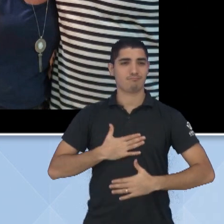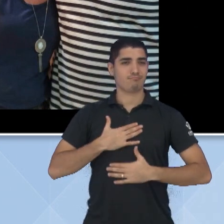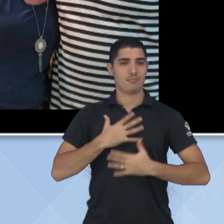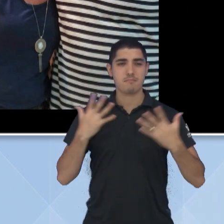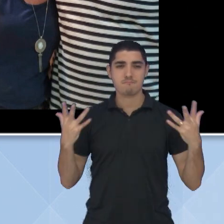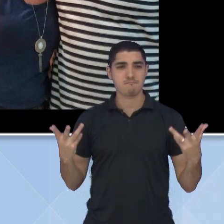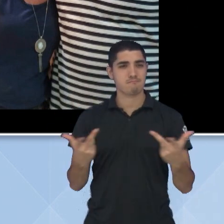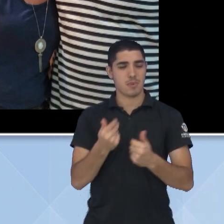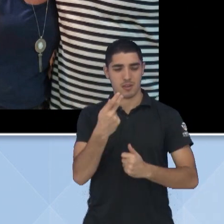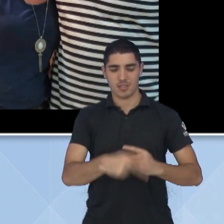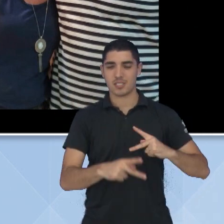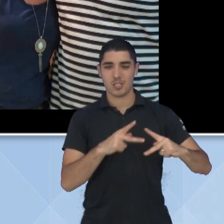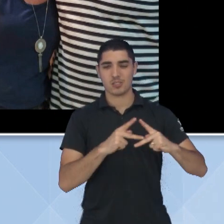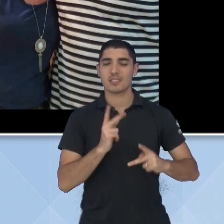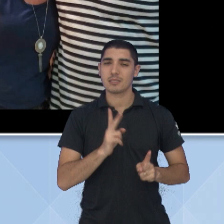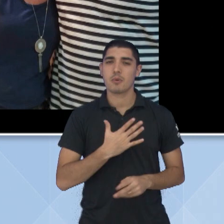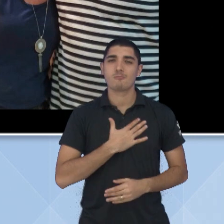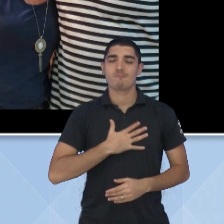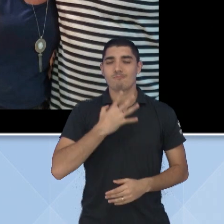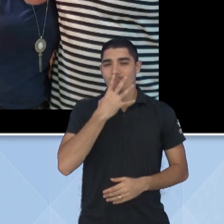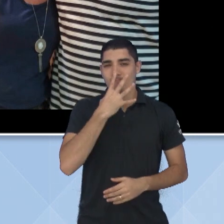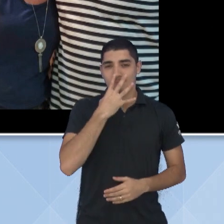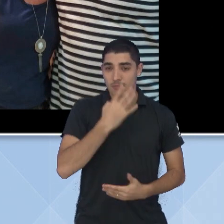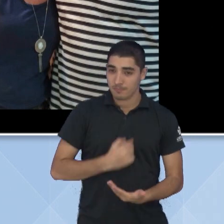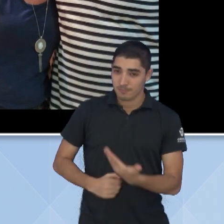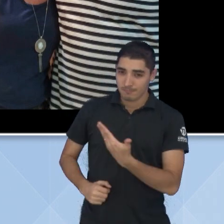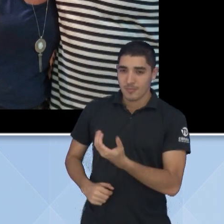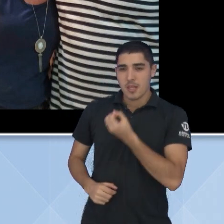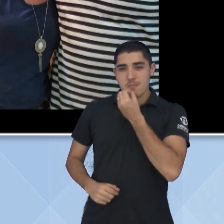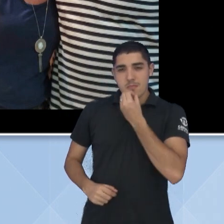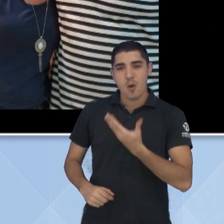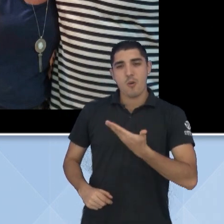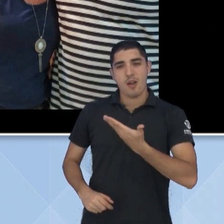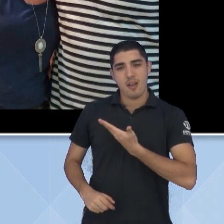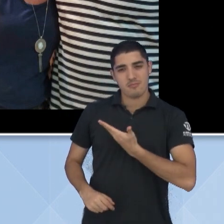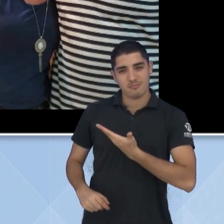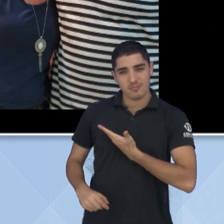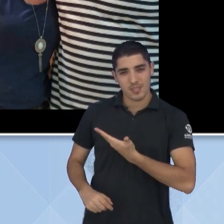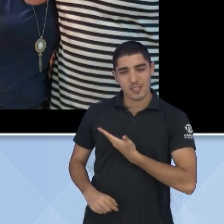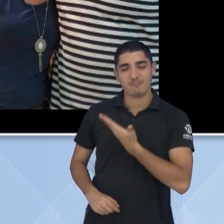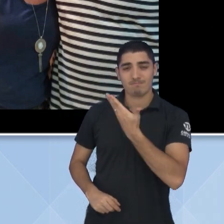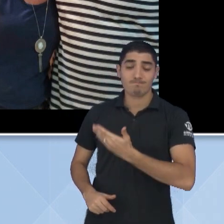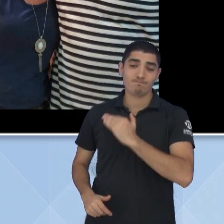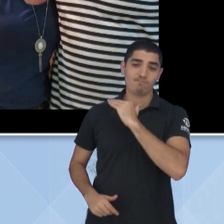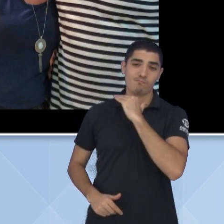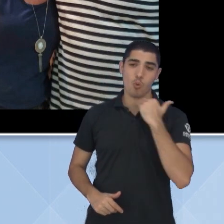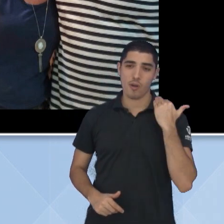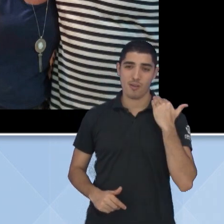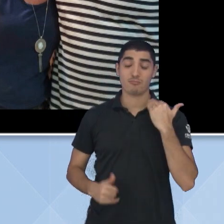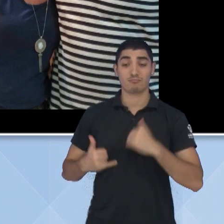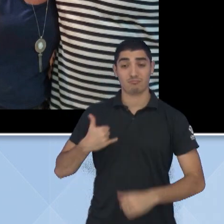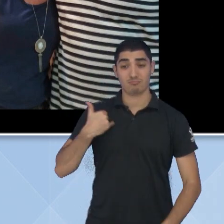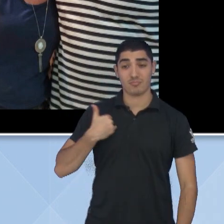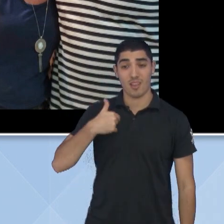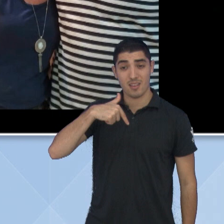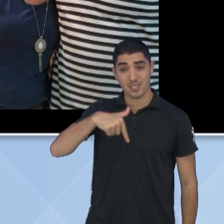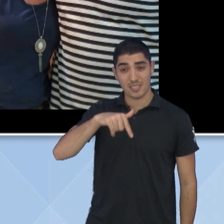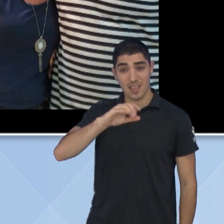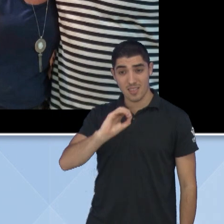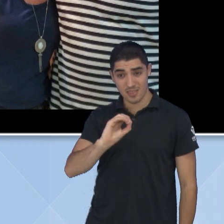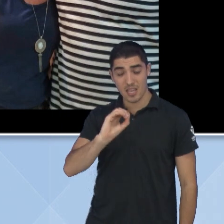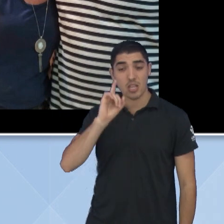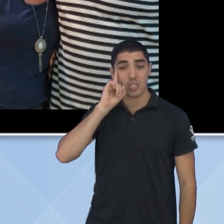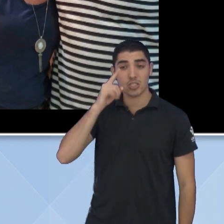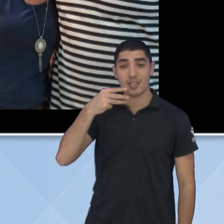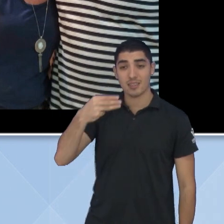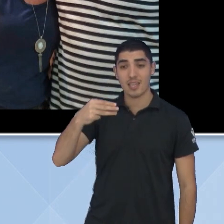essa cidade. O nosso bondoso amigo, nosso ser de luz e guerreiro, partiu muito cedo, aos 70 anos, no dia